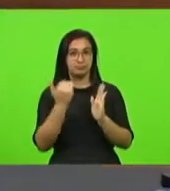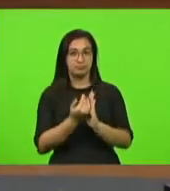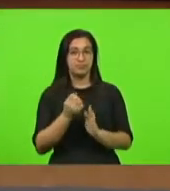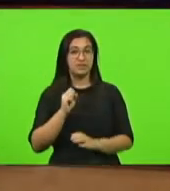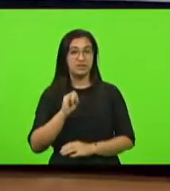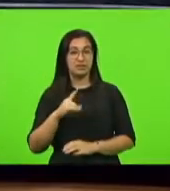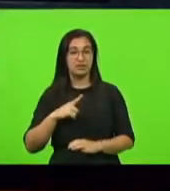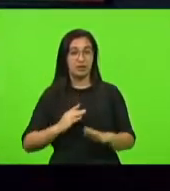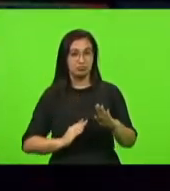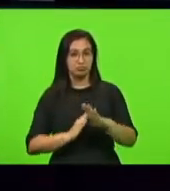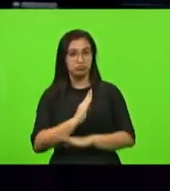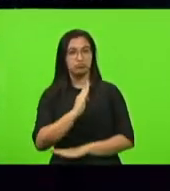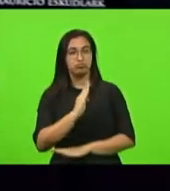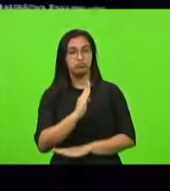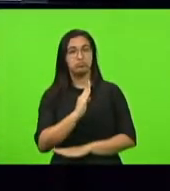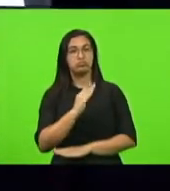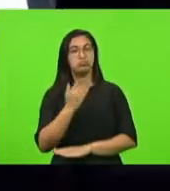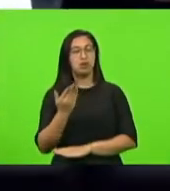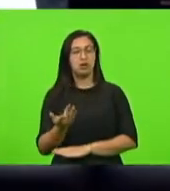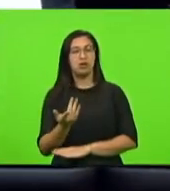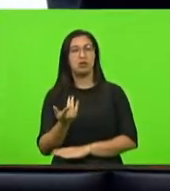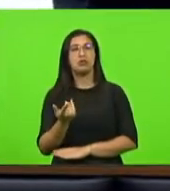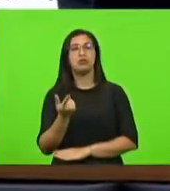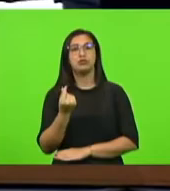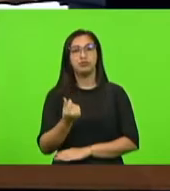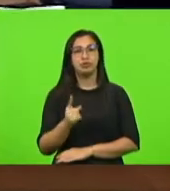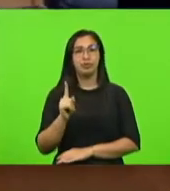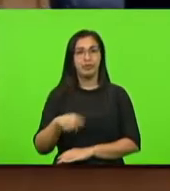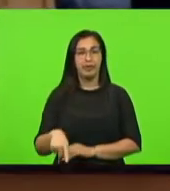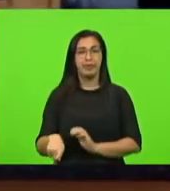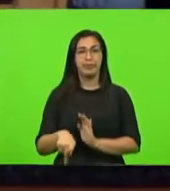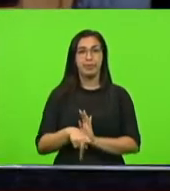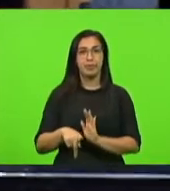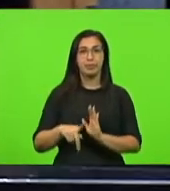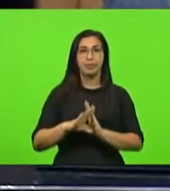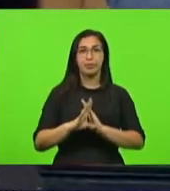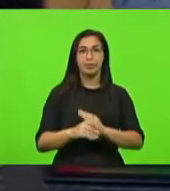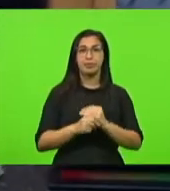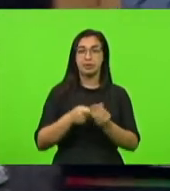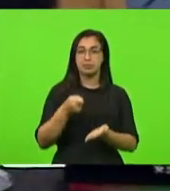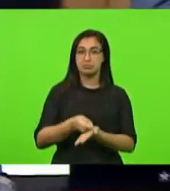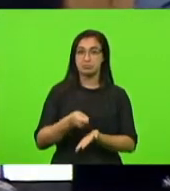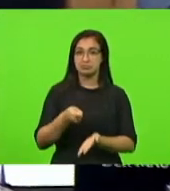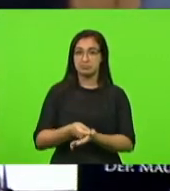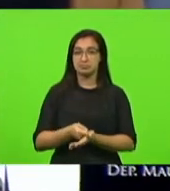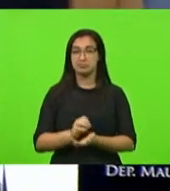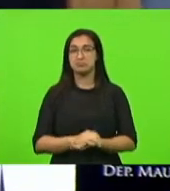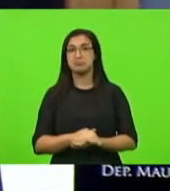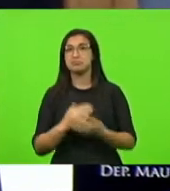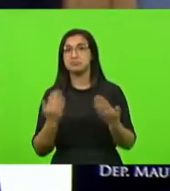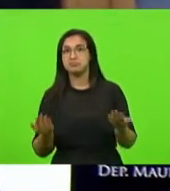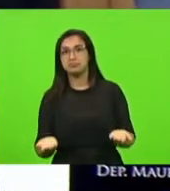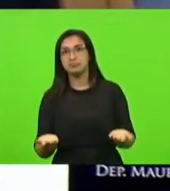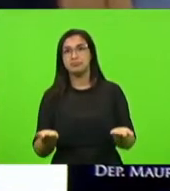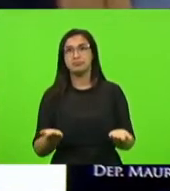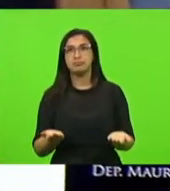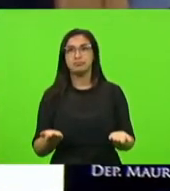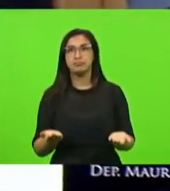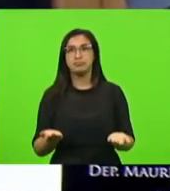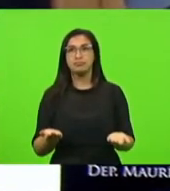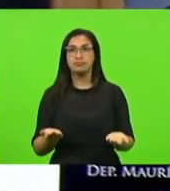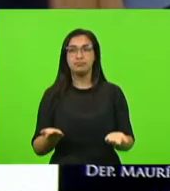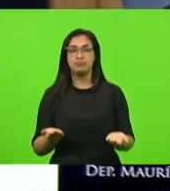orçamento, uma cota desse recurso é para as emendas impositivas. Então, e nos